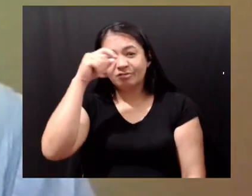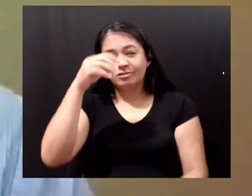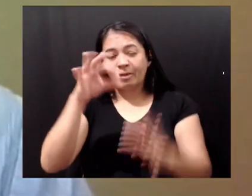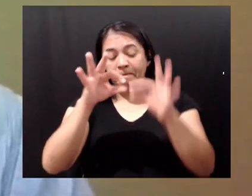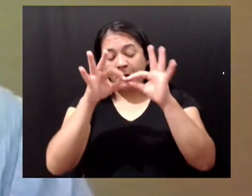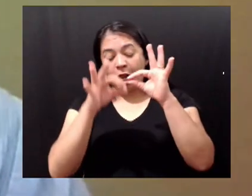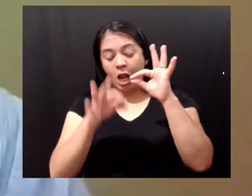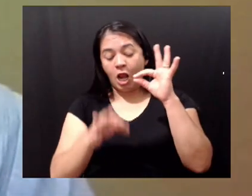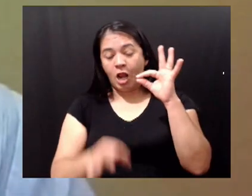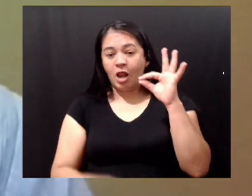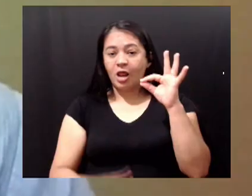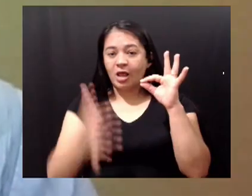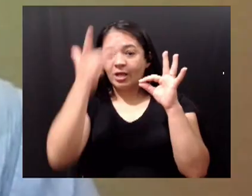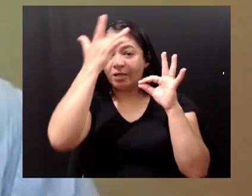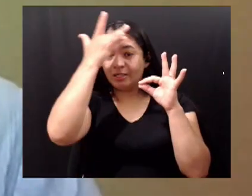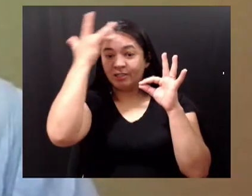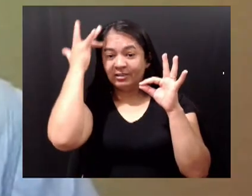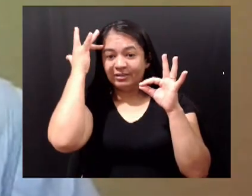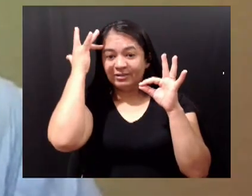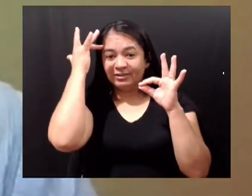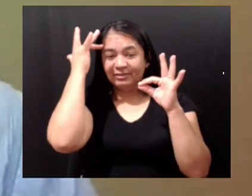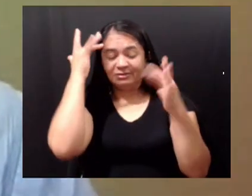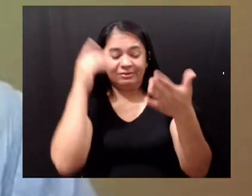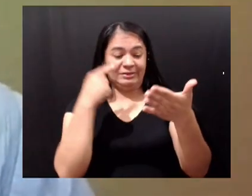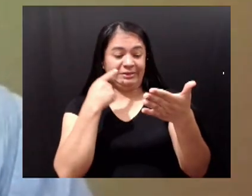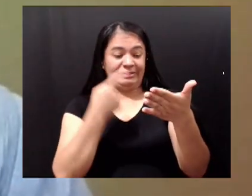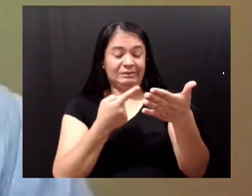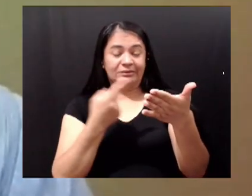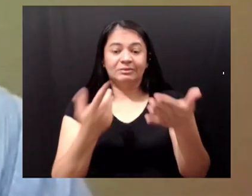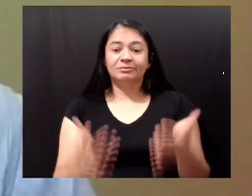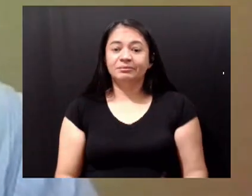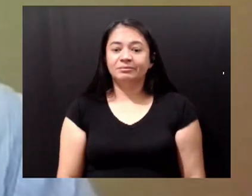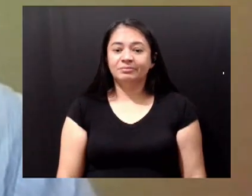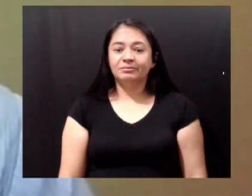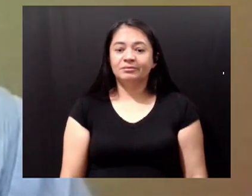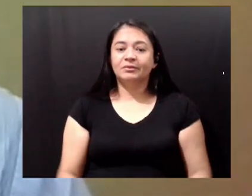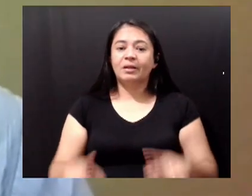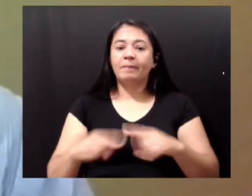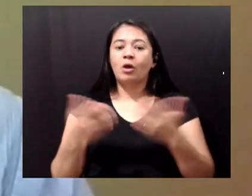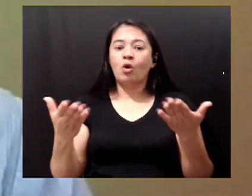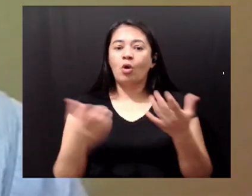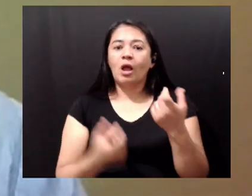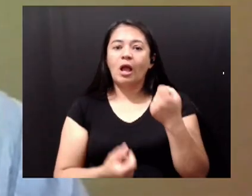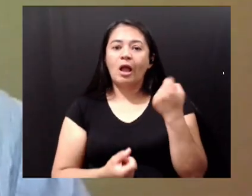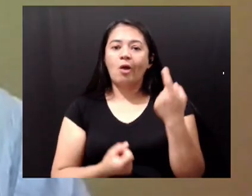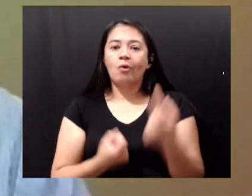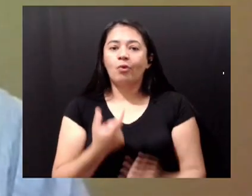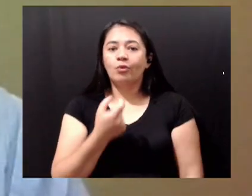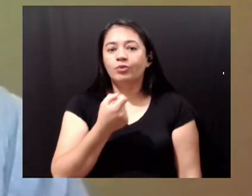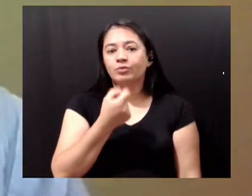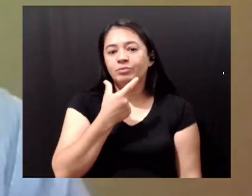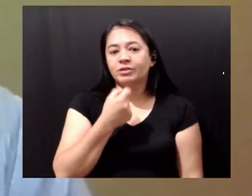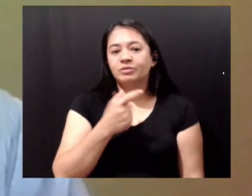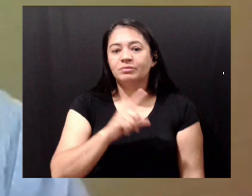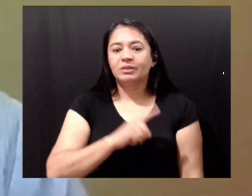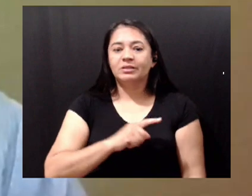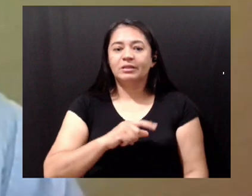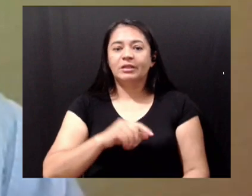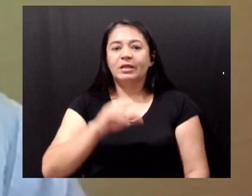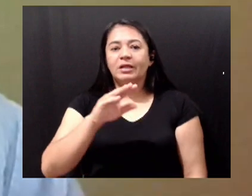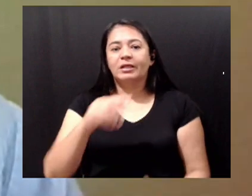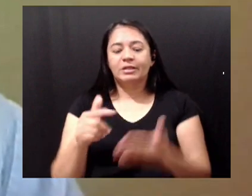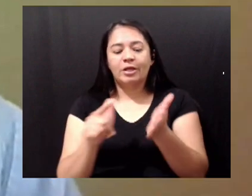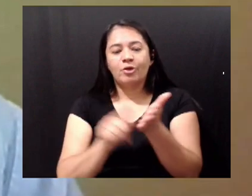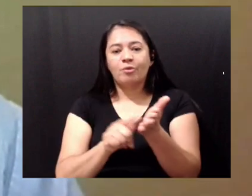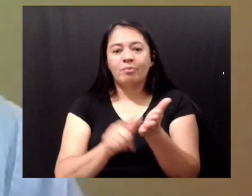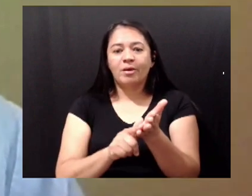vezes, é desestimulada a ler, mas hoje, inclusive, muitos medicamentos têm bula disponível até tem um